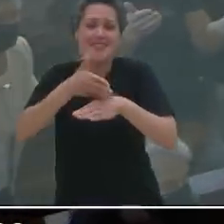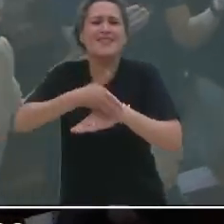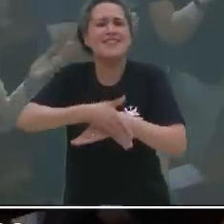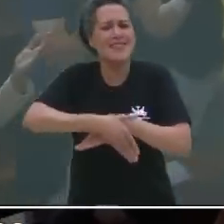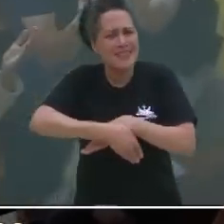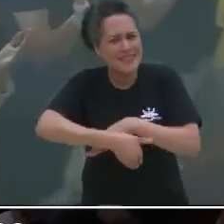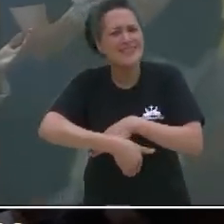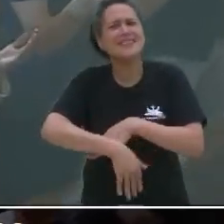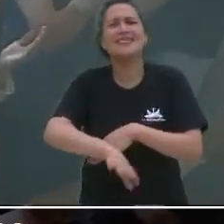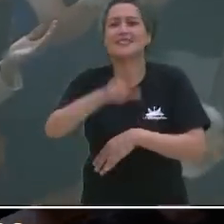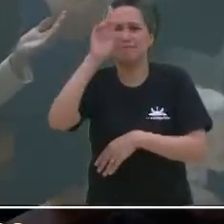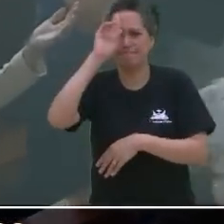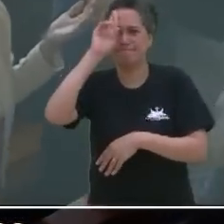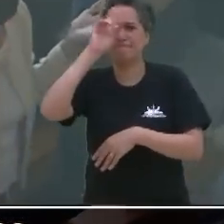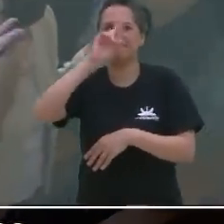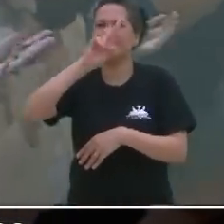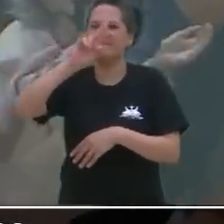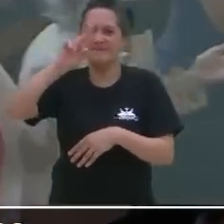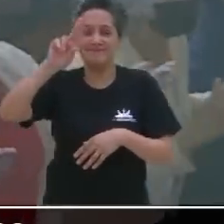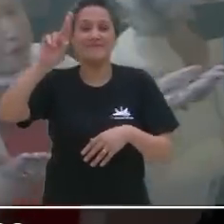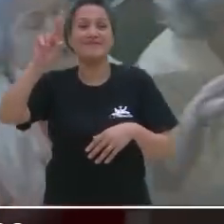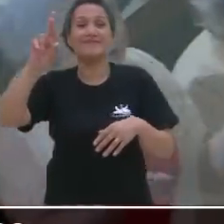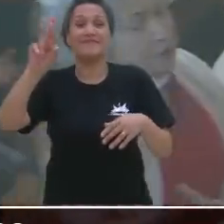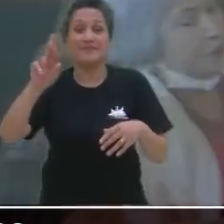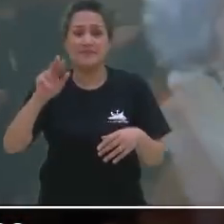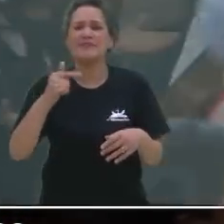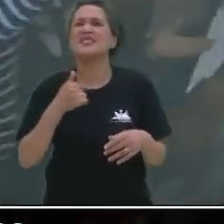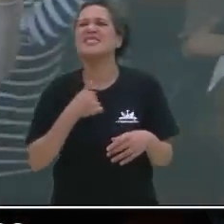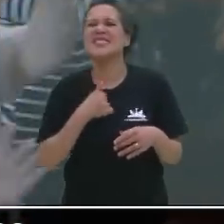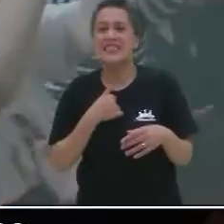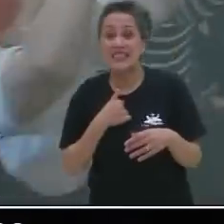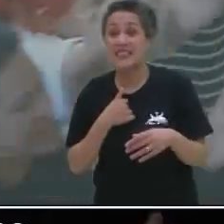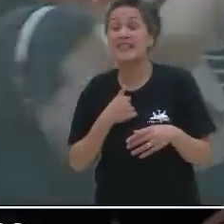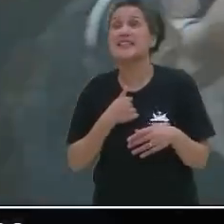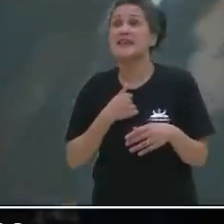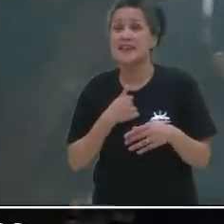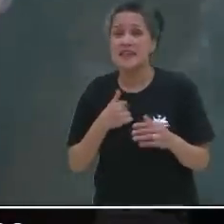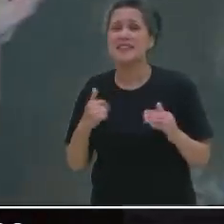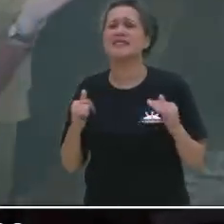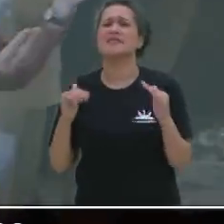meu Senhor. Para terminar, eu e minha casa.